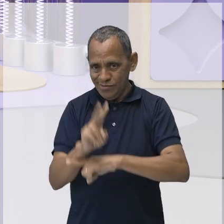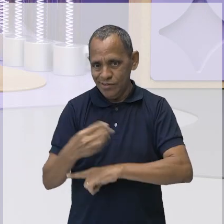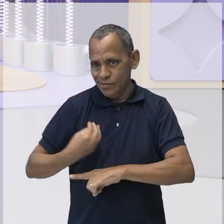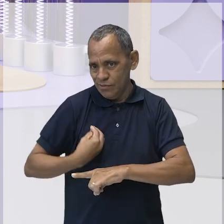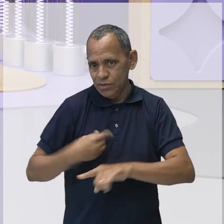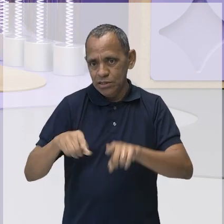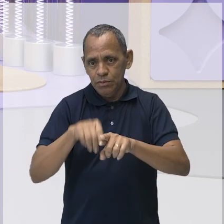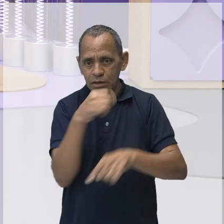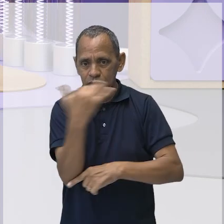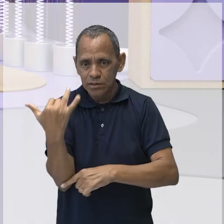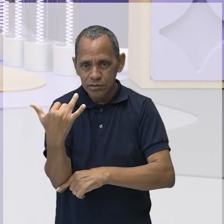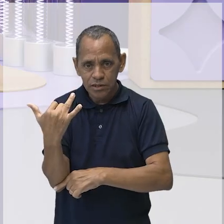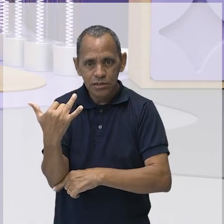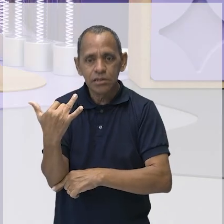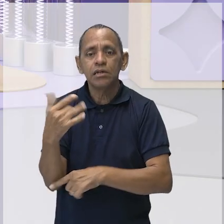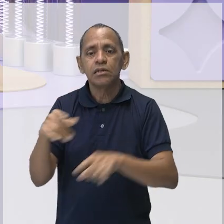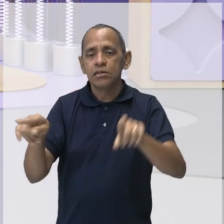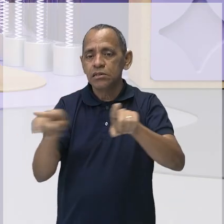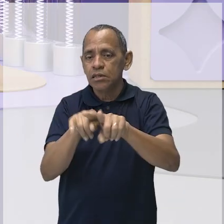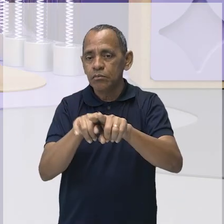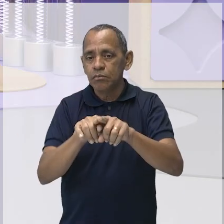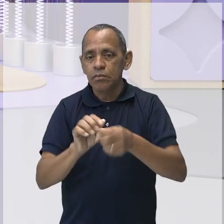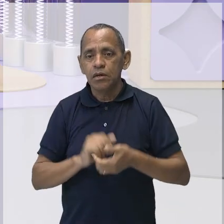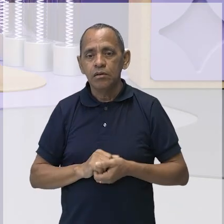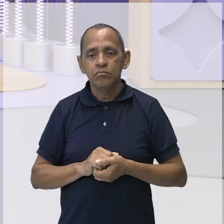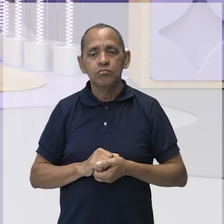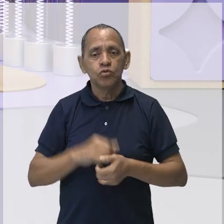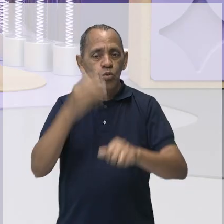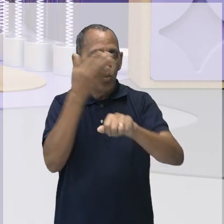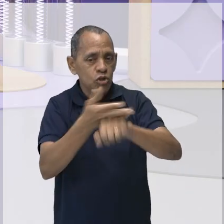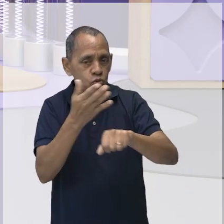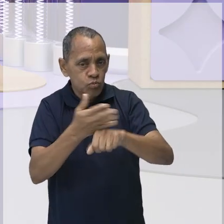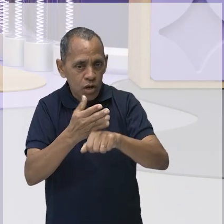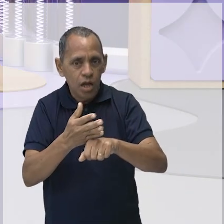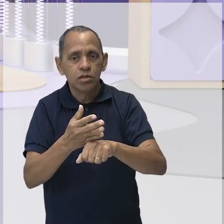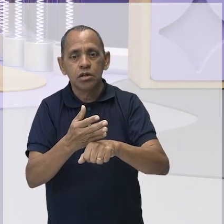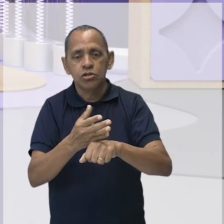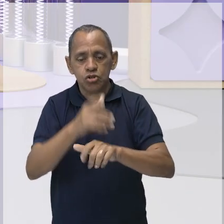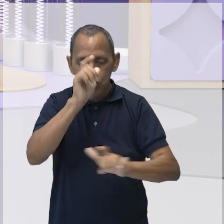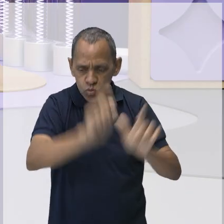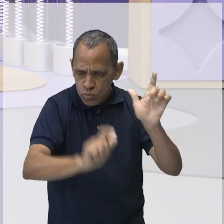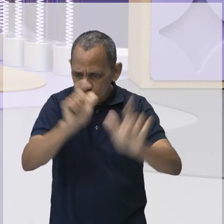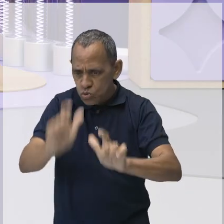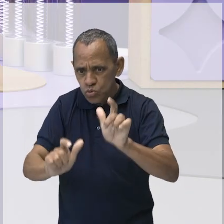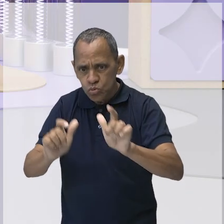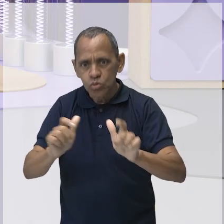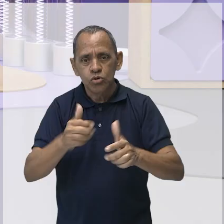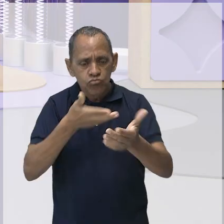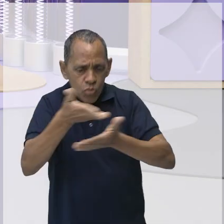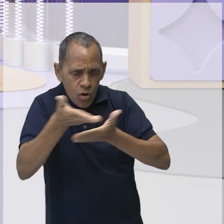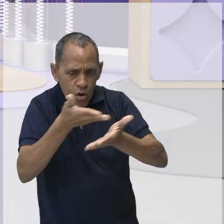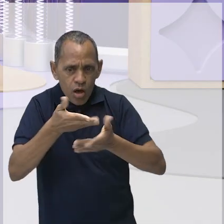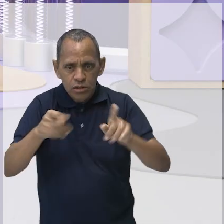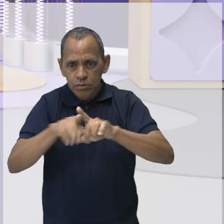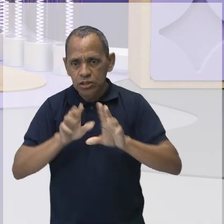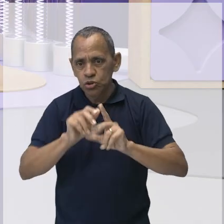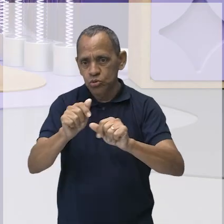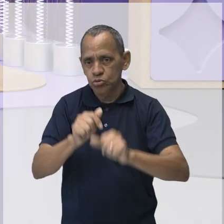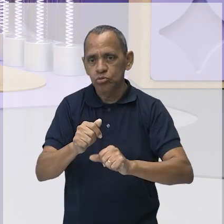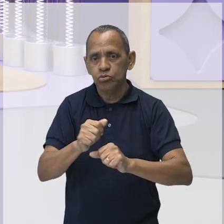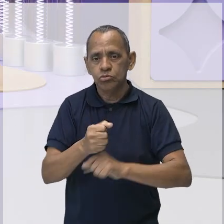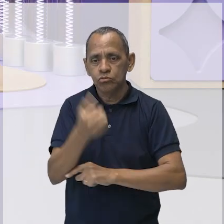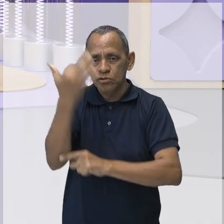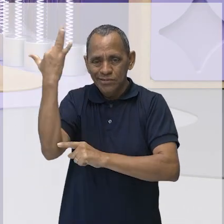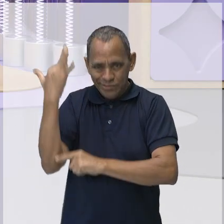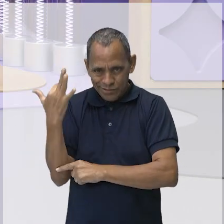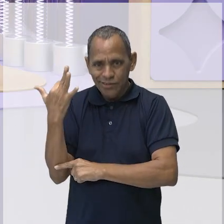cuidado com a natureza e seus elementos e o cuidado uns com os outros é importante para todo esse grande número de religiões